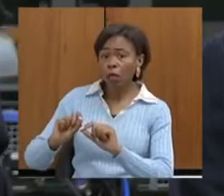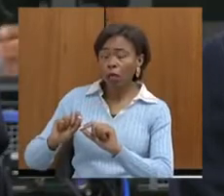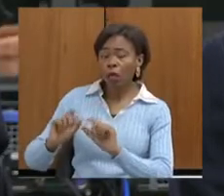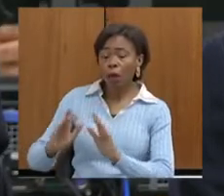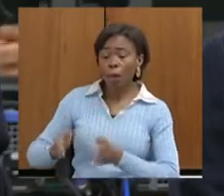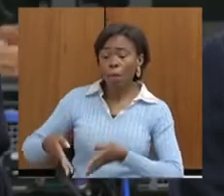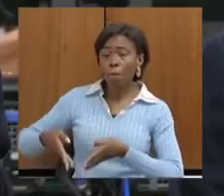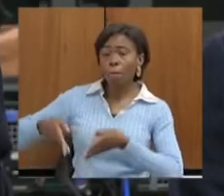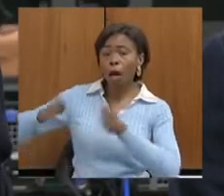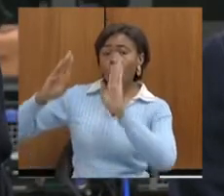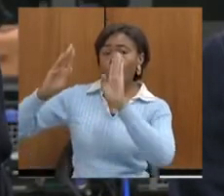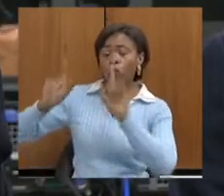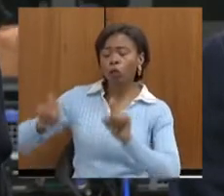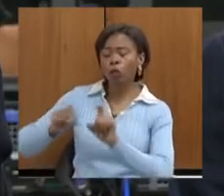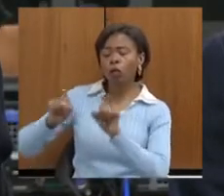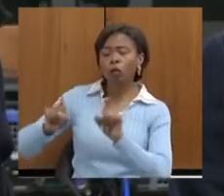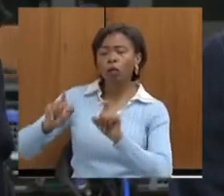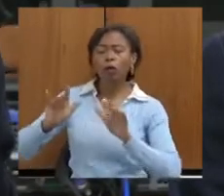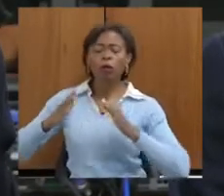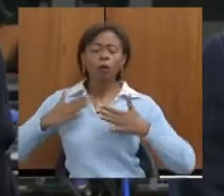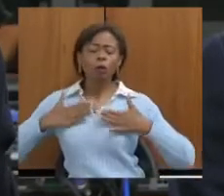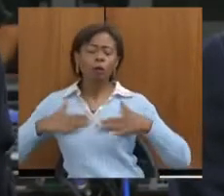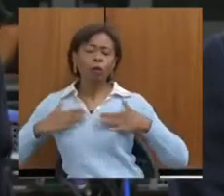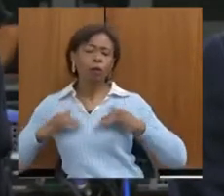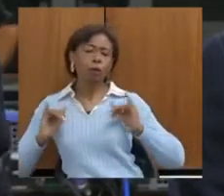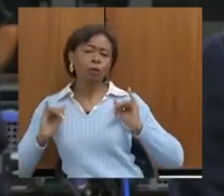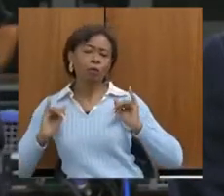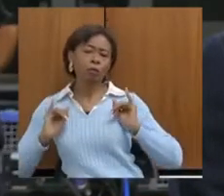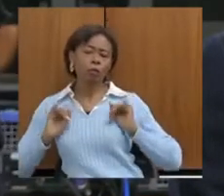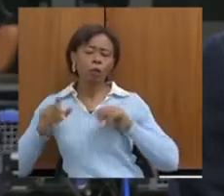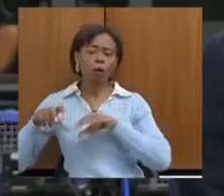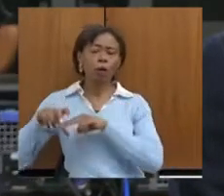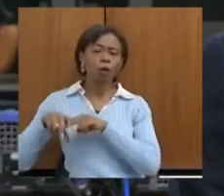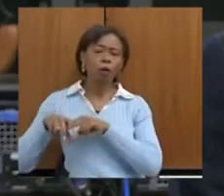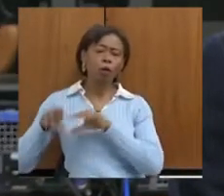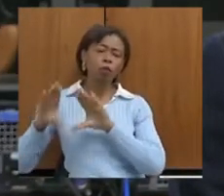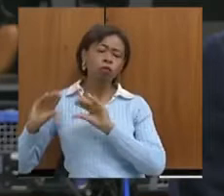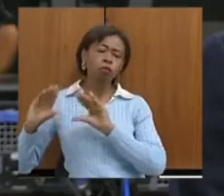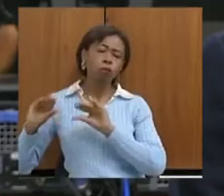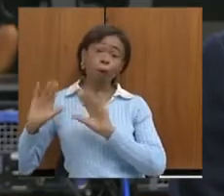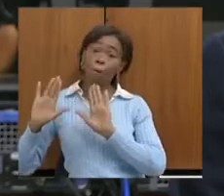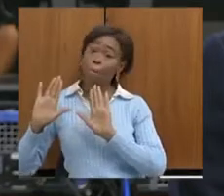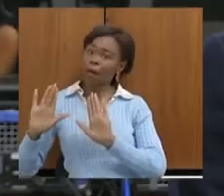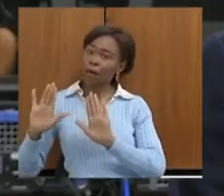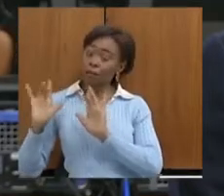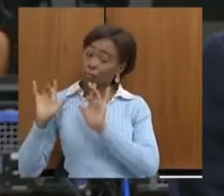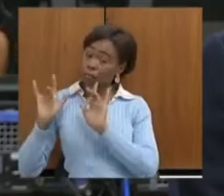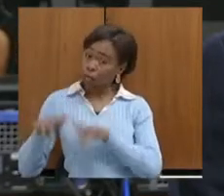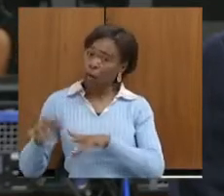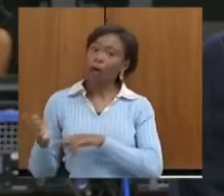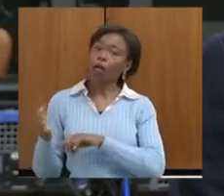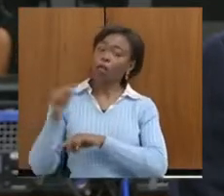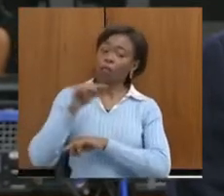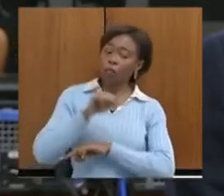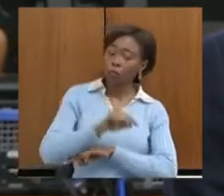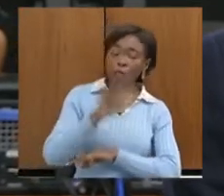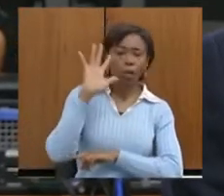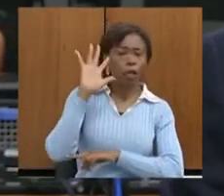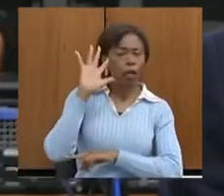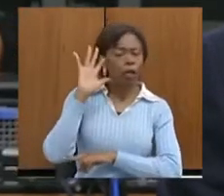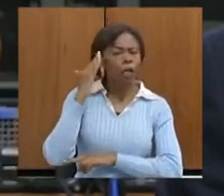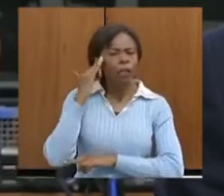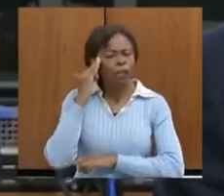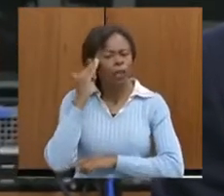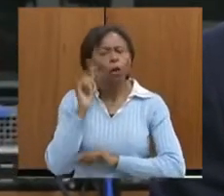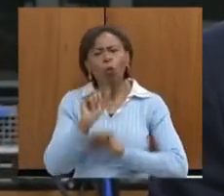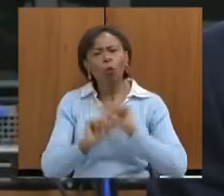seu prédio com computador duas telas com uma cadeira muito confortável e entender as necessidades que a população